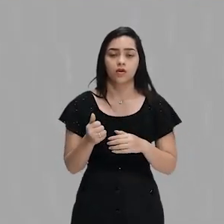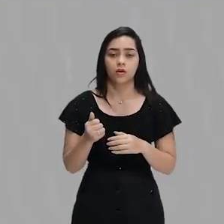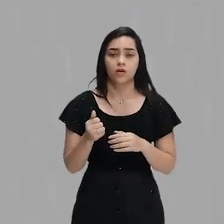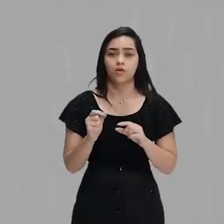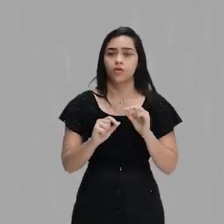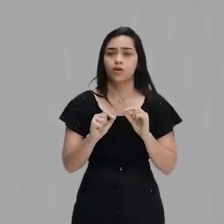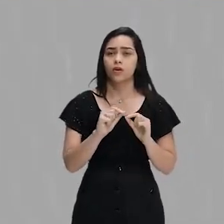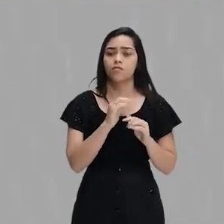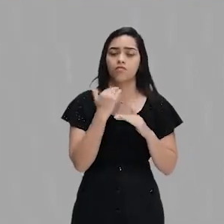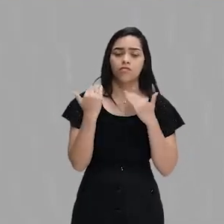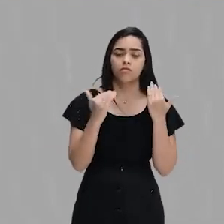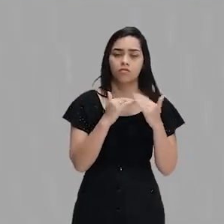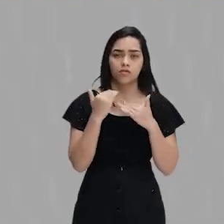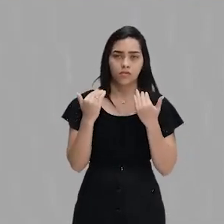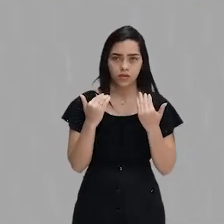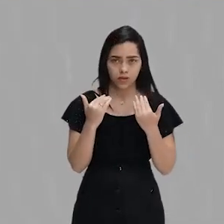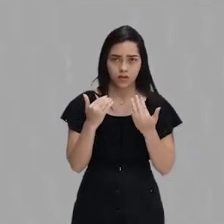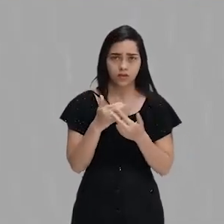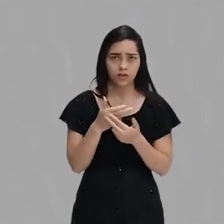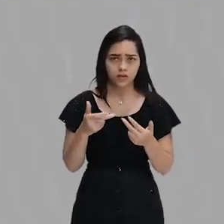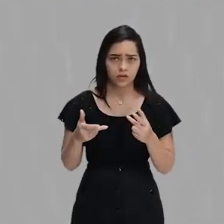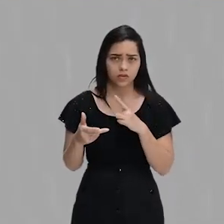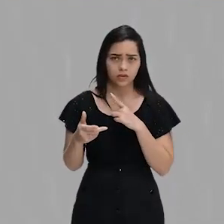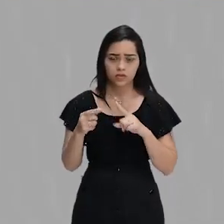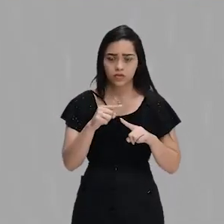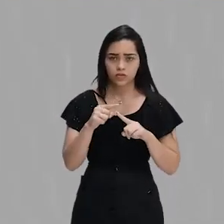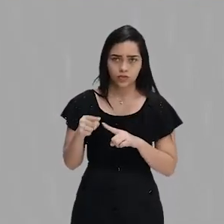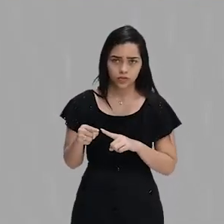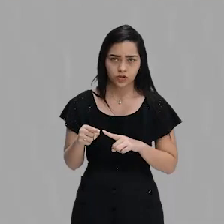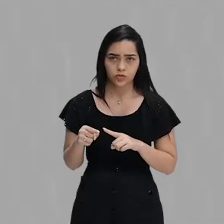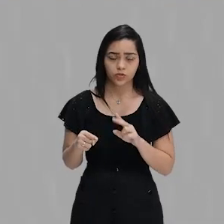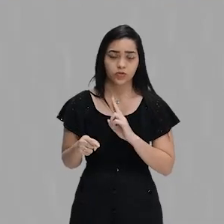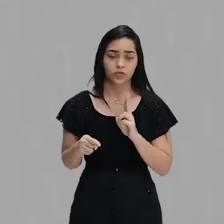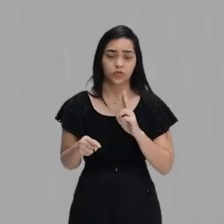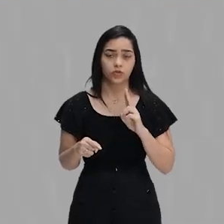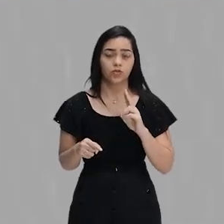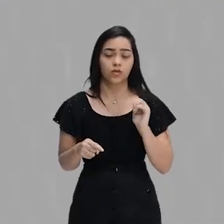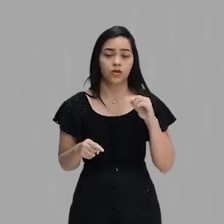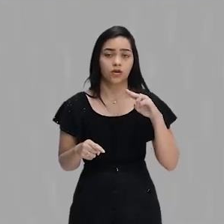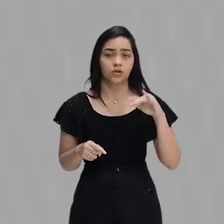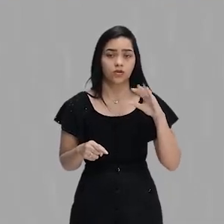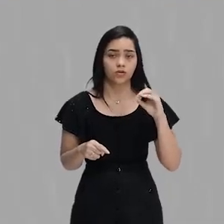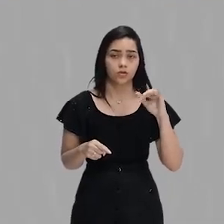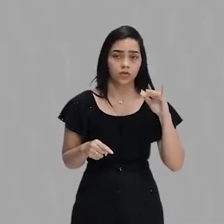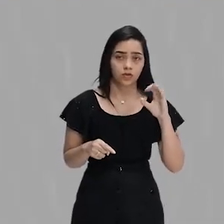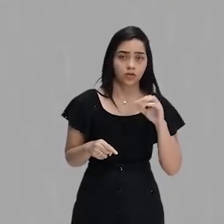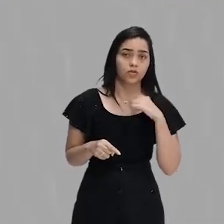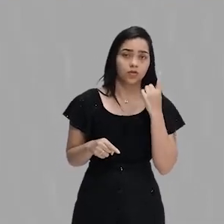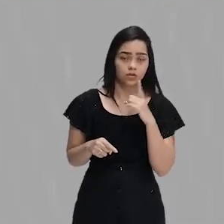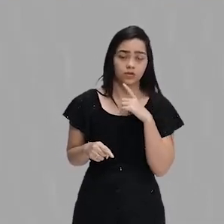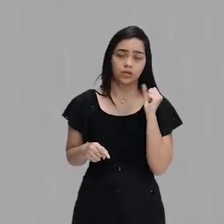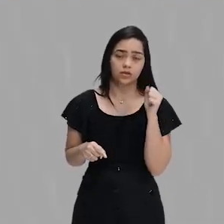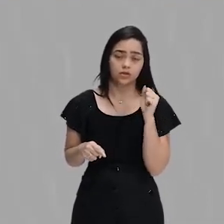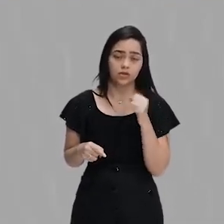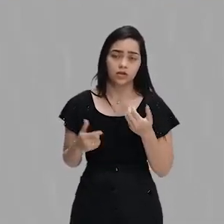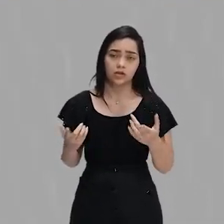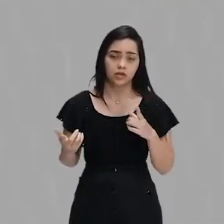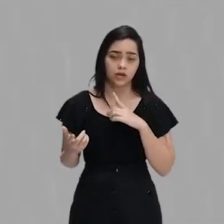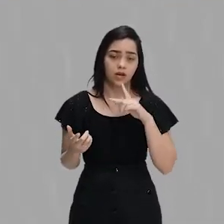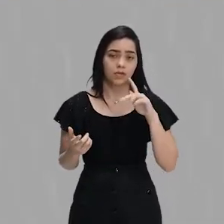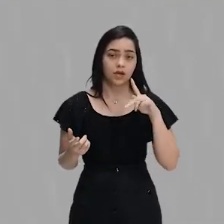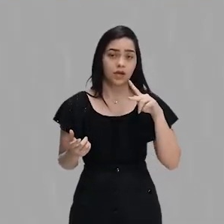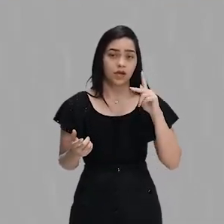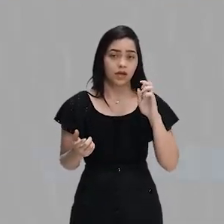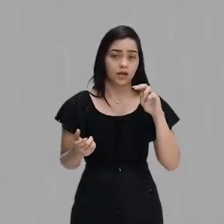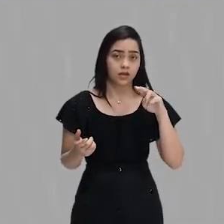dele. Então, aqui ela produziu um tipo de substância chamada antibiótico. Foi daqui que nós tivemos a